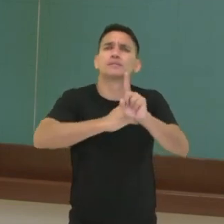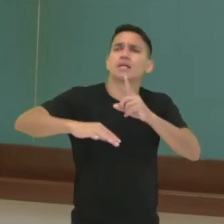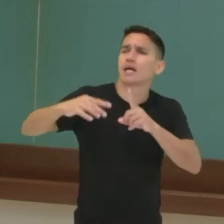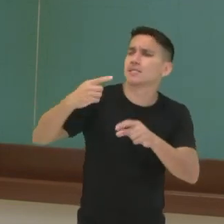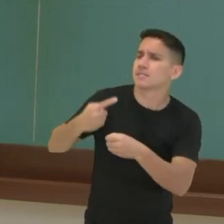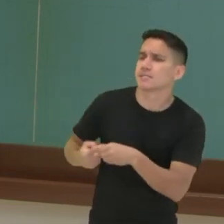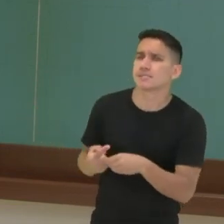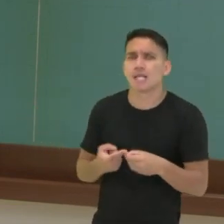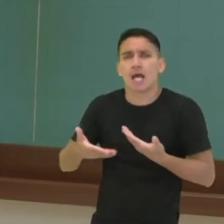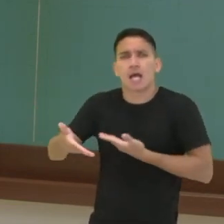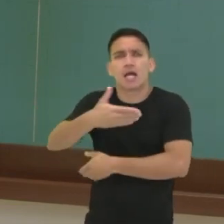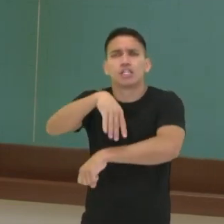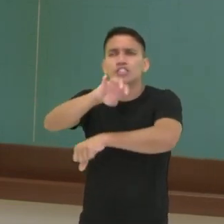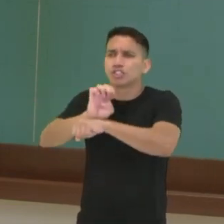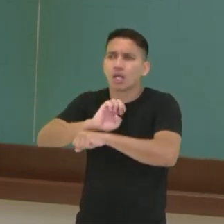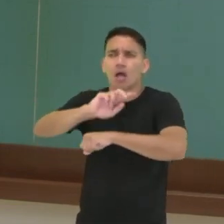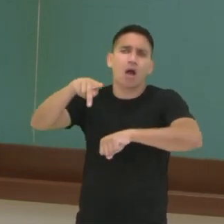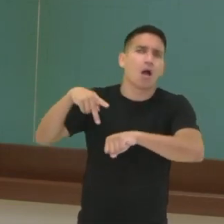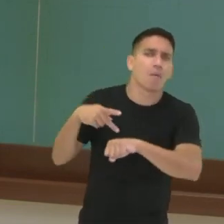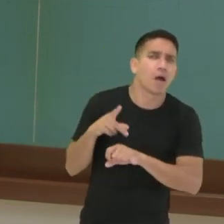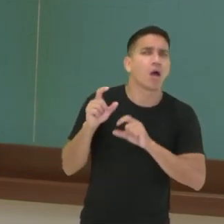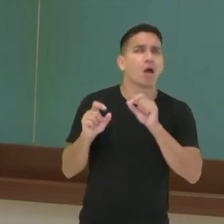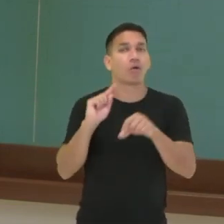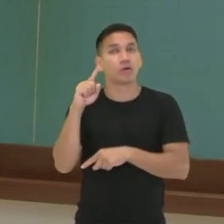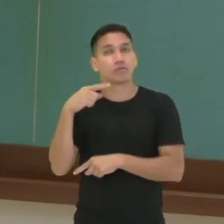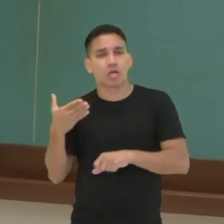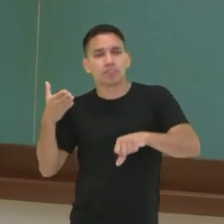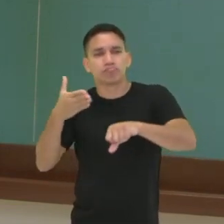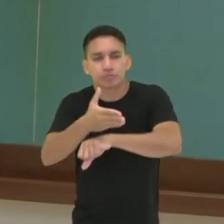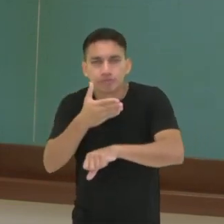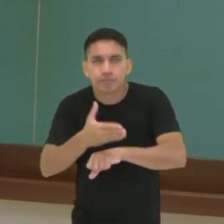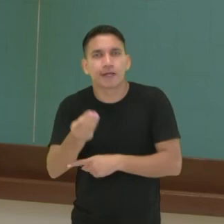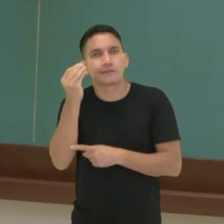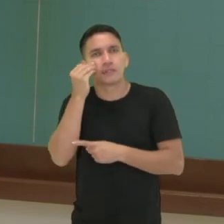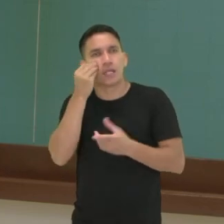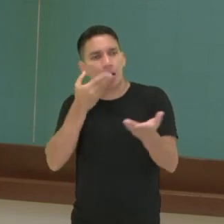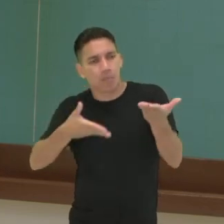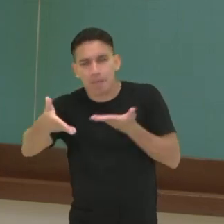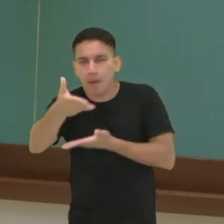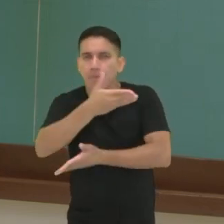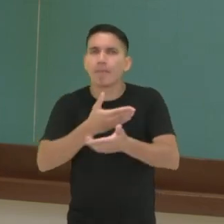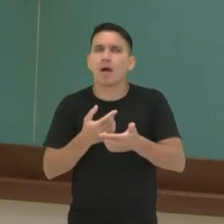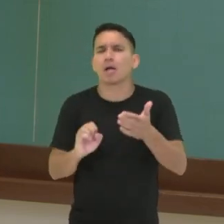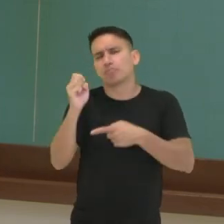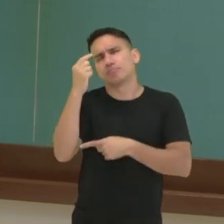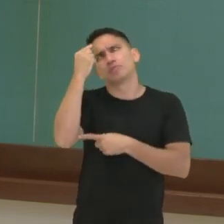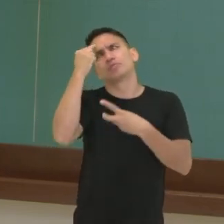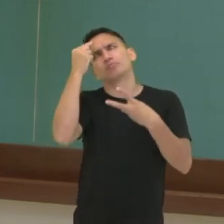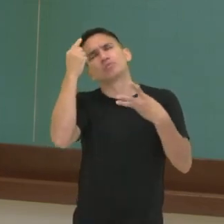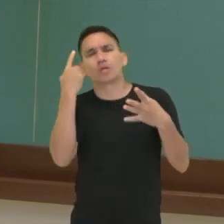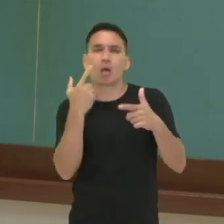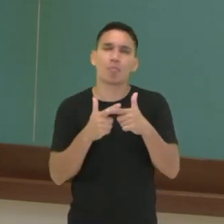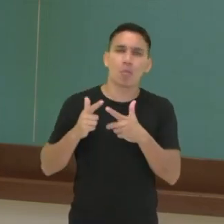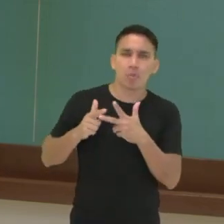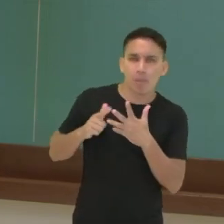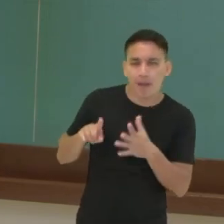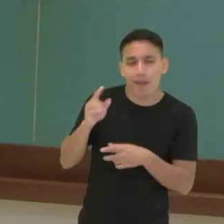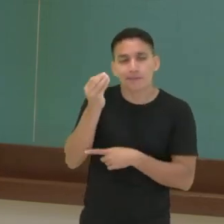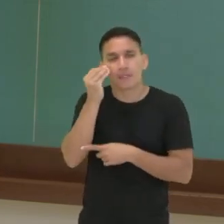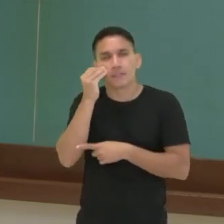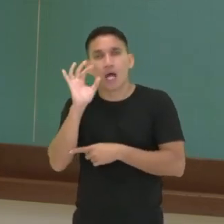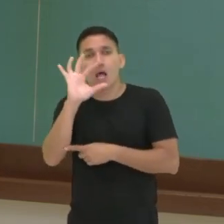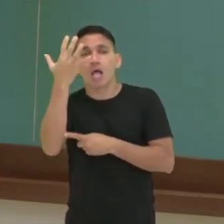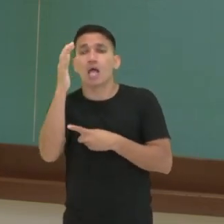nosso estado, no nosso país, quando a gente busca se envolver, problematizar, resolver os problemas,